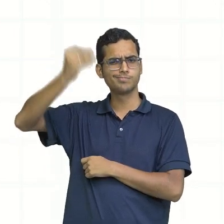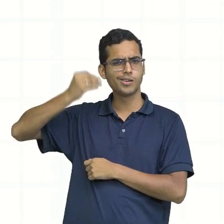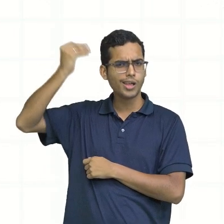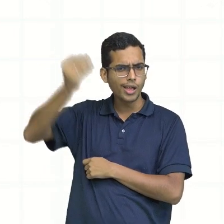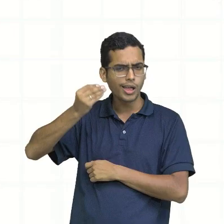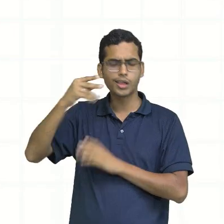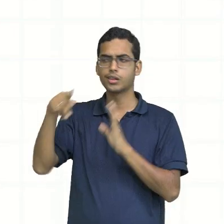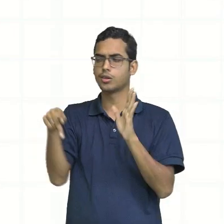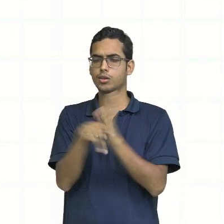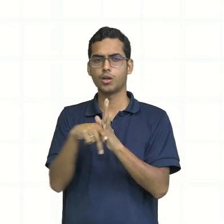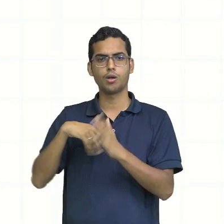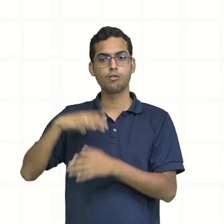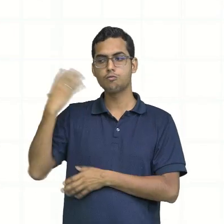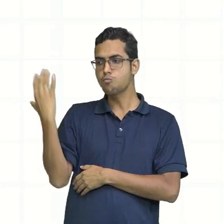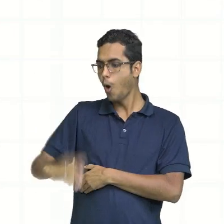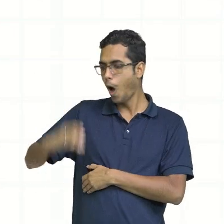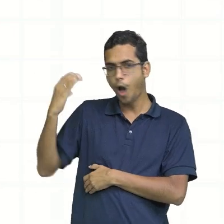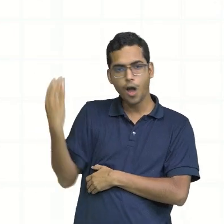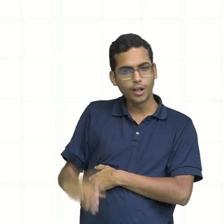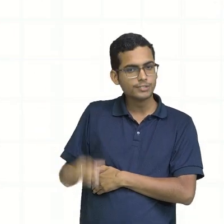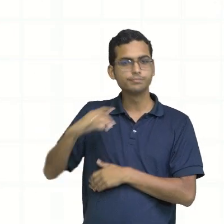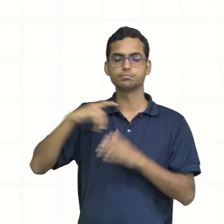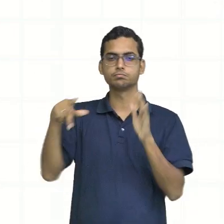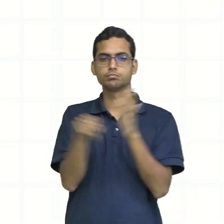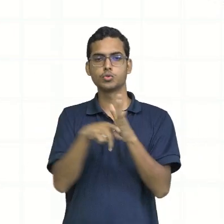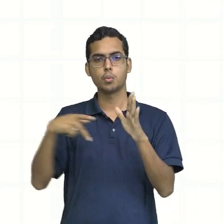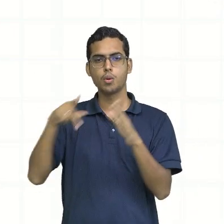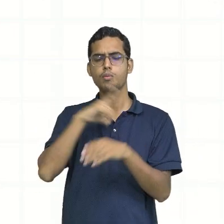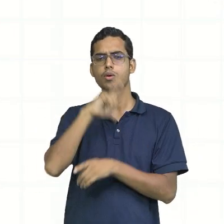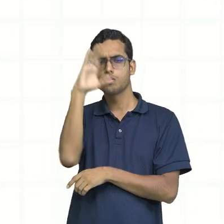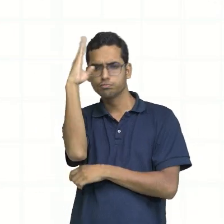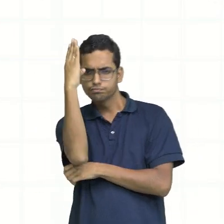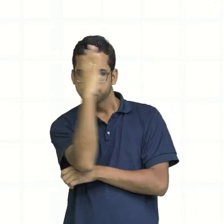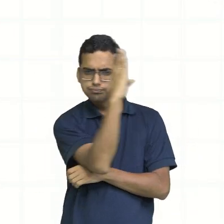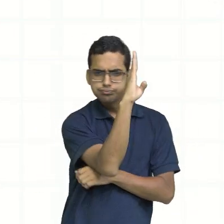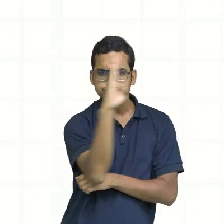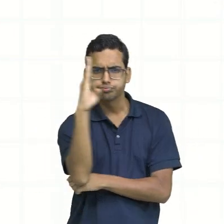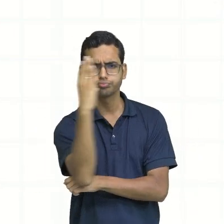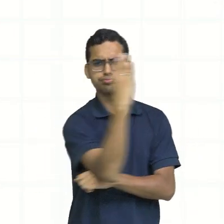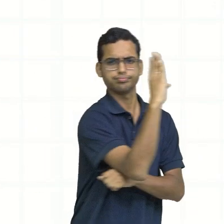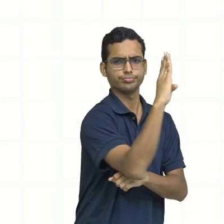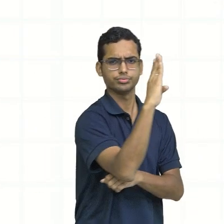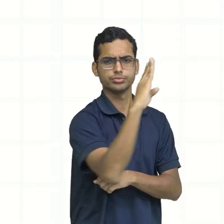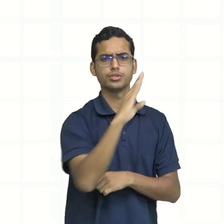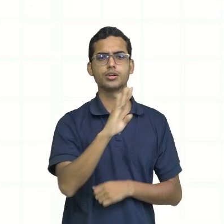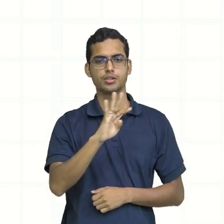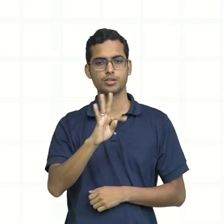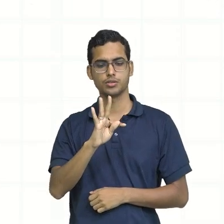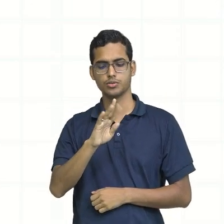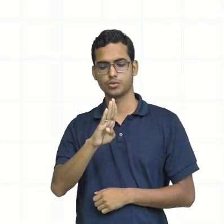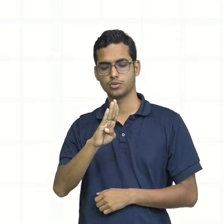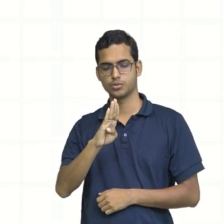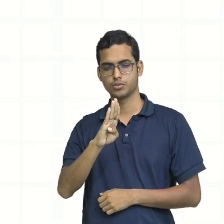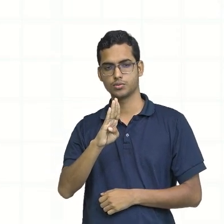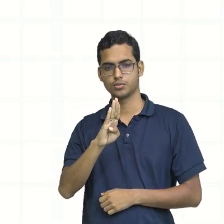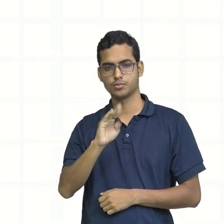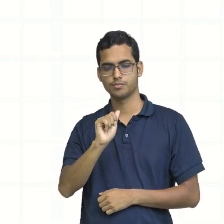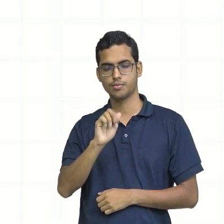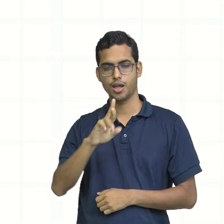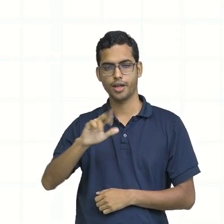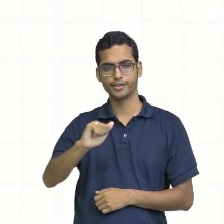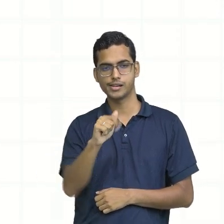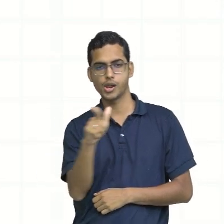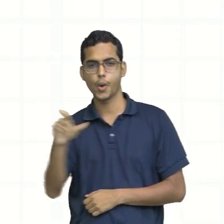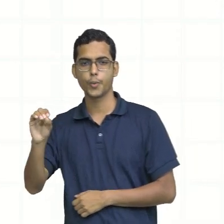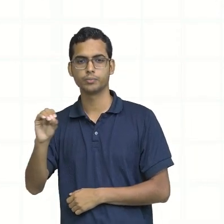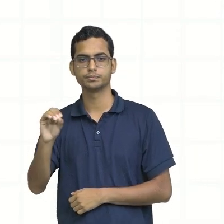só, o verbo make aqui vai ser preenchido com made, que é o passado simples, né? Simple past. Porém,